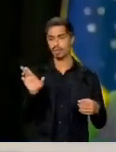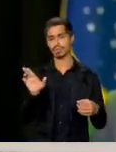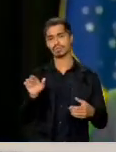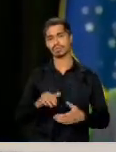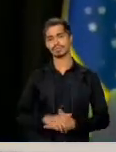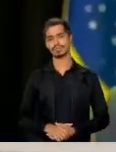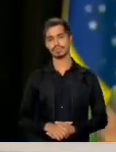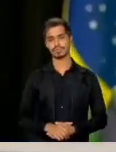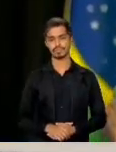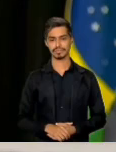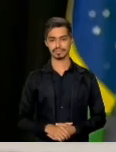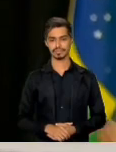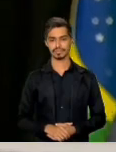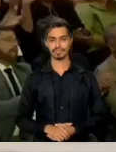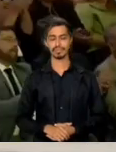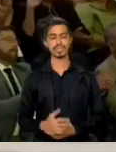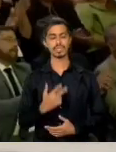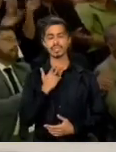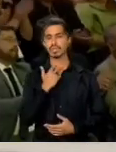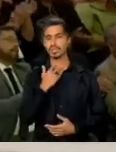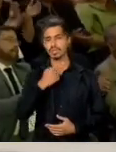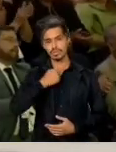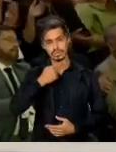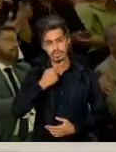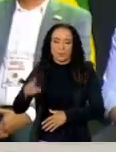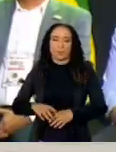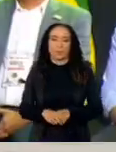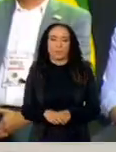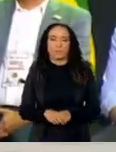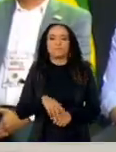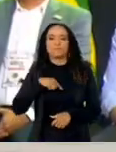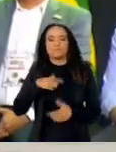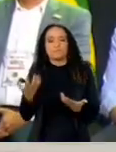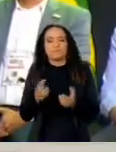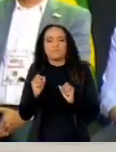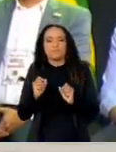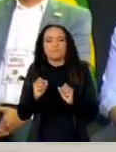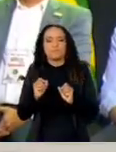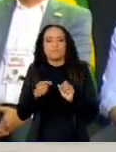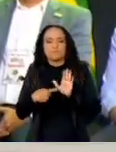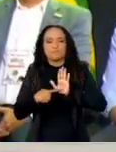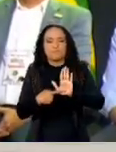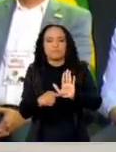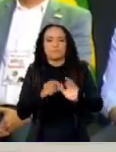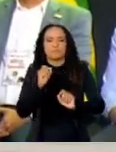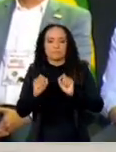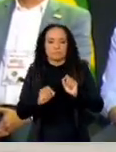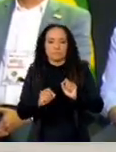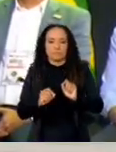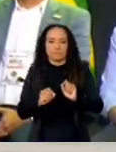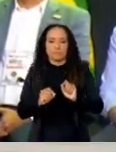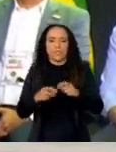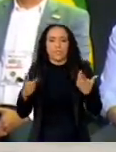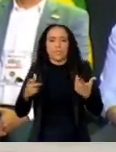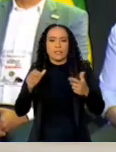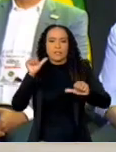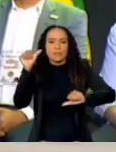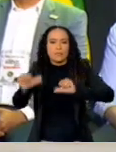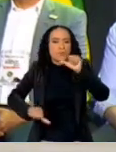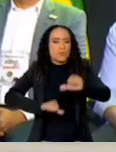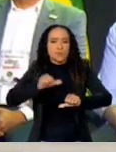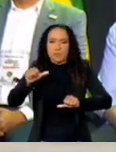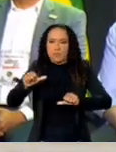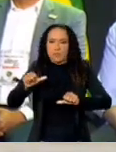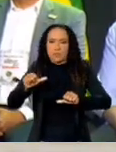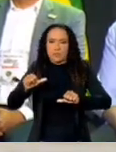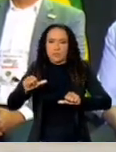Lula. Isso não pode ter dúvida. E o Bolsonaro teve o tratamento aí com as palavras do governador que ele fez